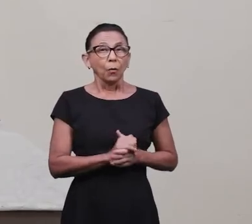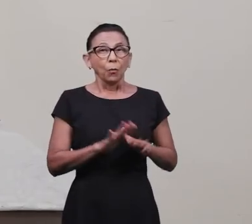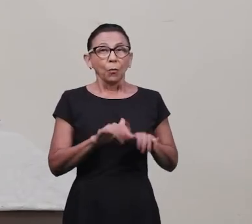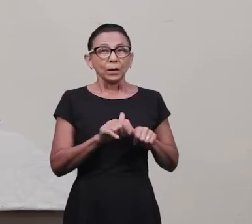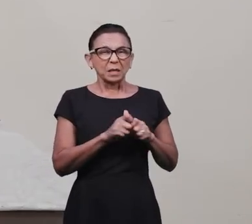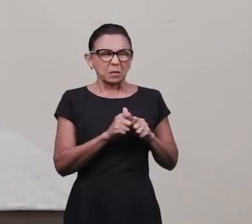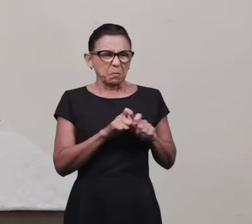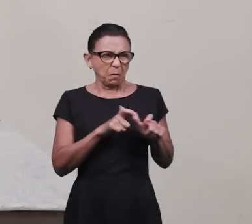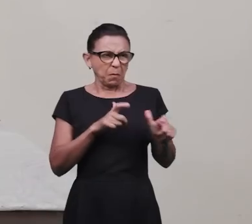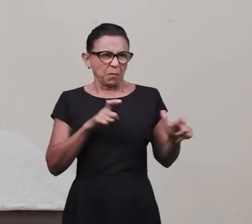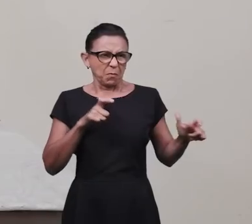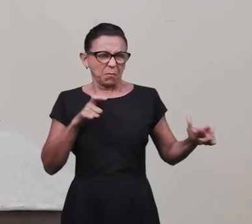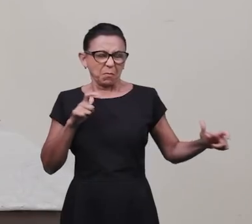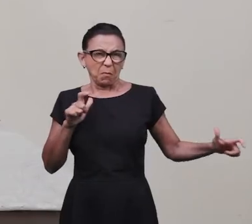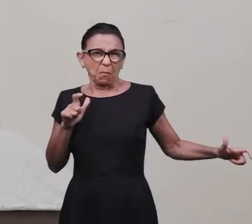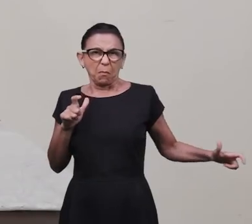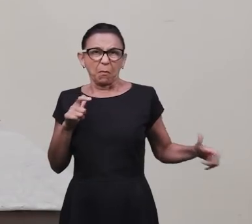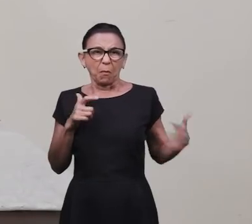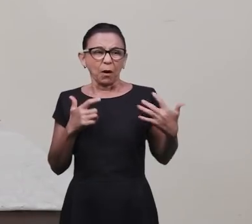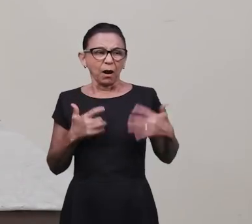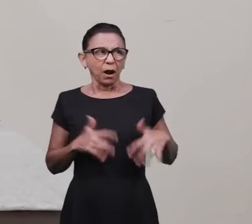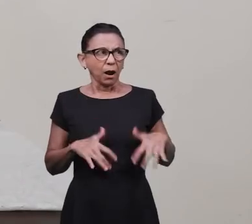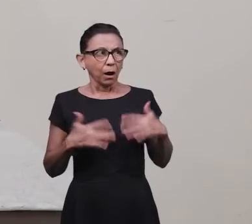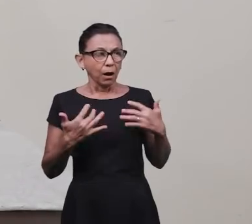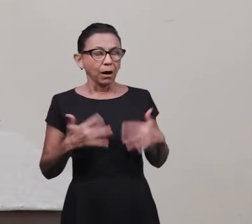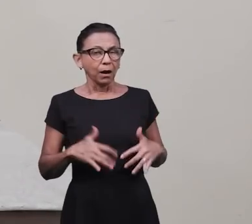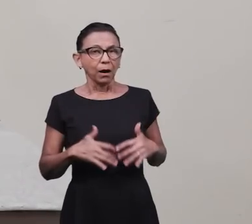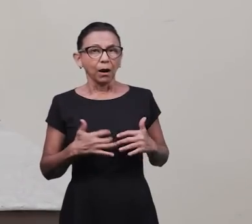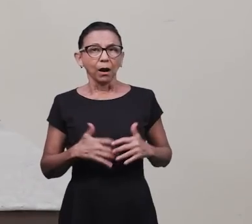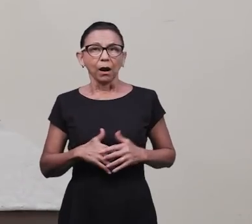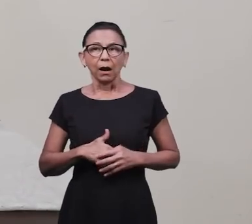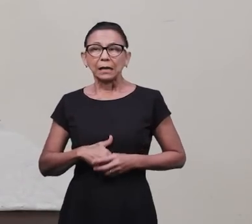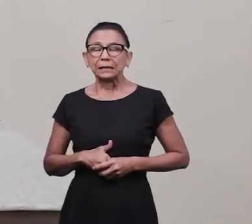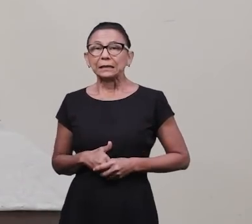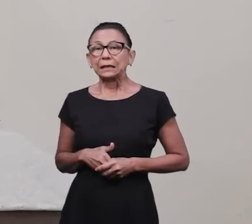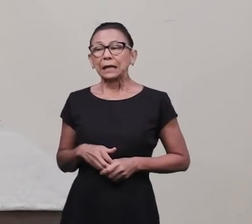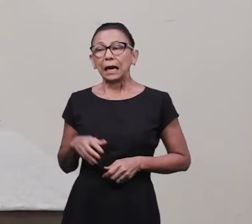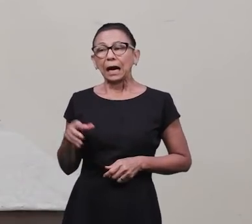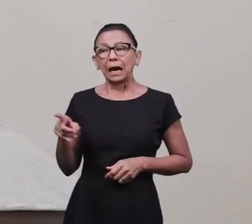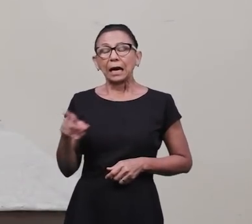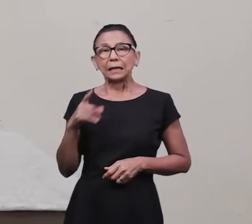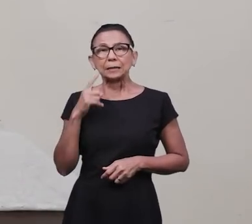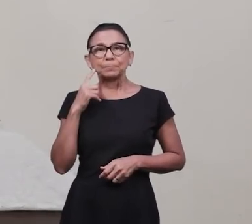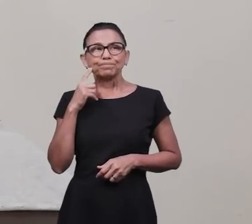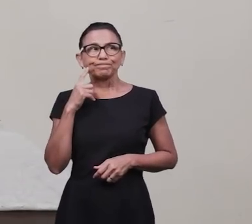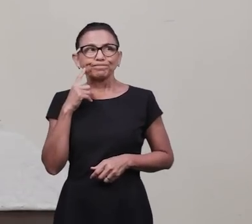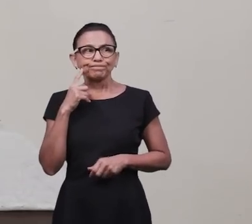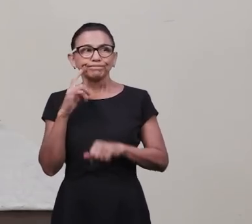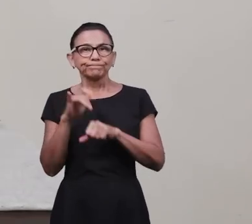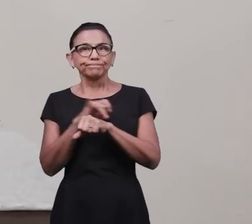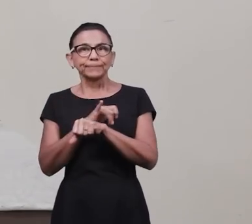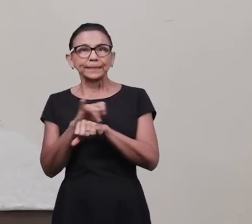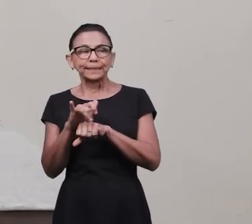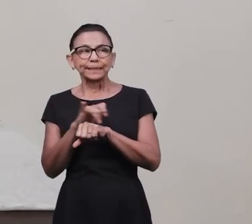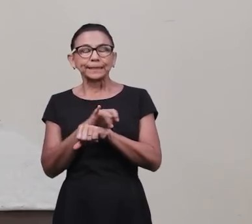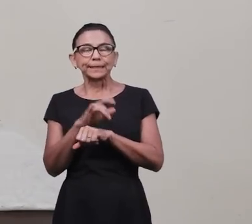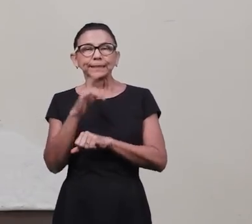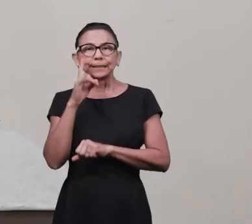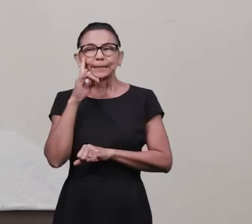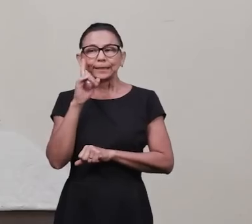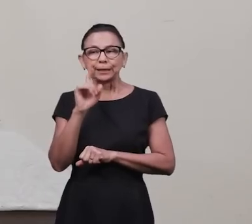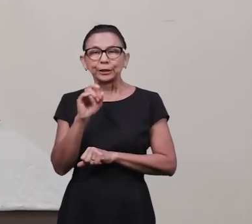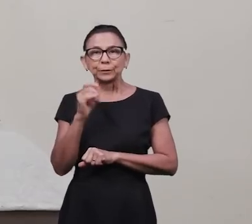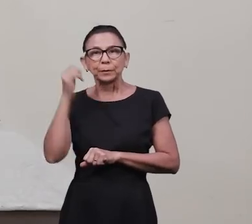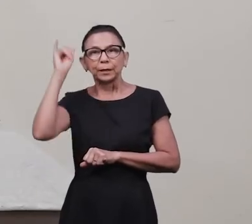ele buscou ali agradar ao rei da Síria. Ele pegou ali o ouro que havia ali no